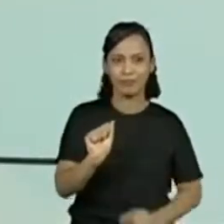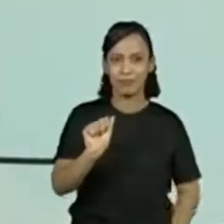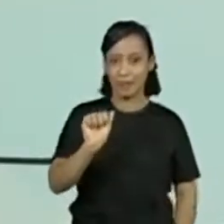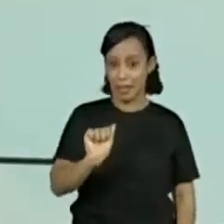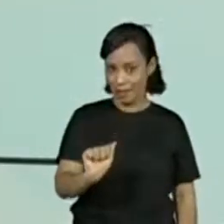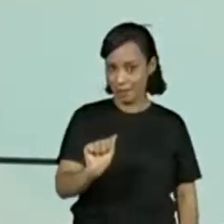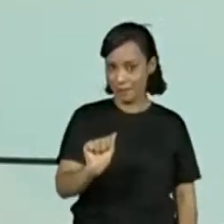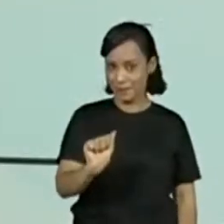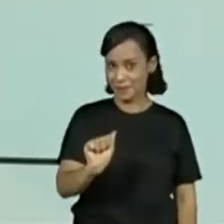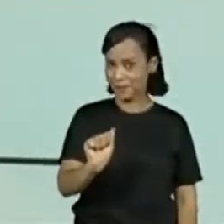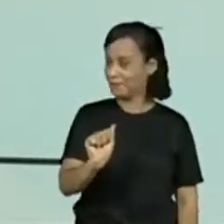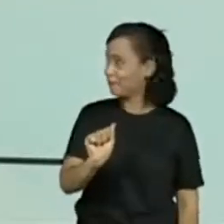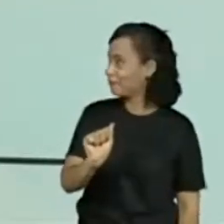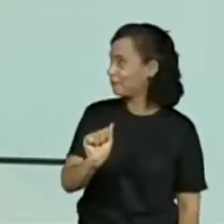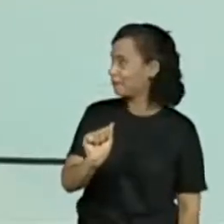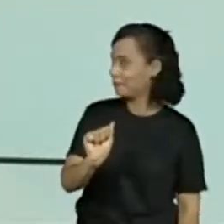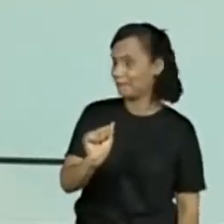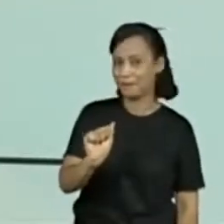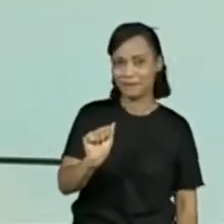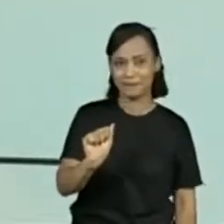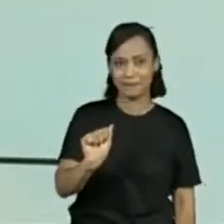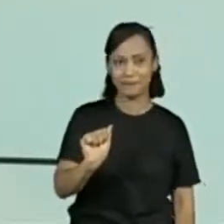virado à